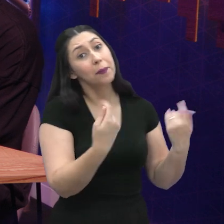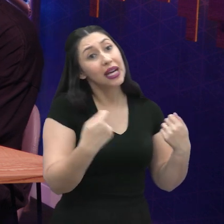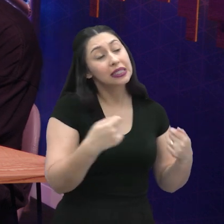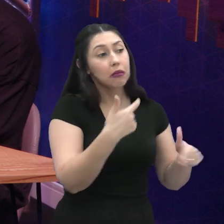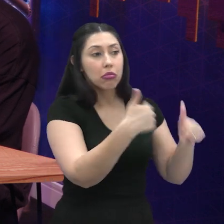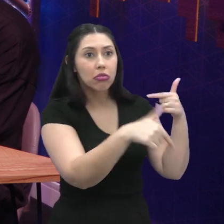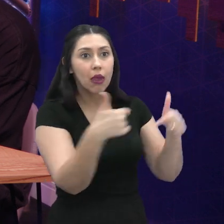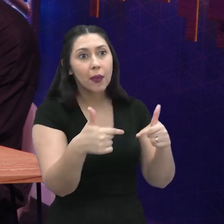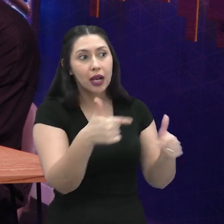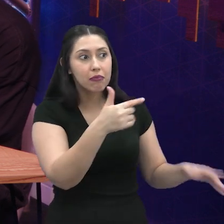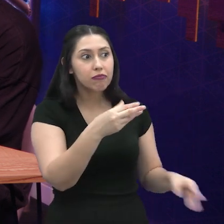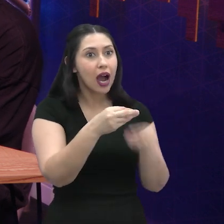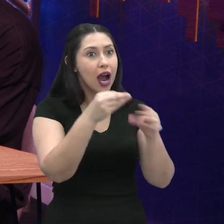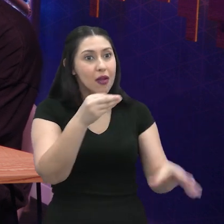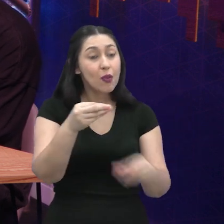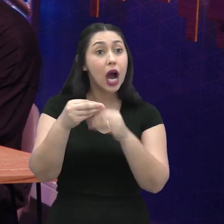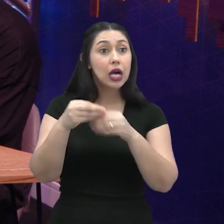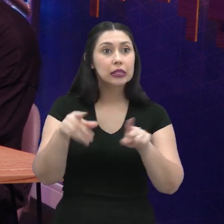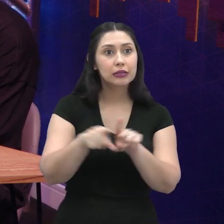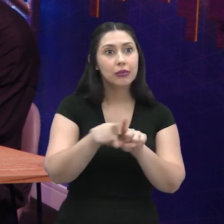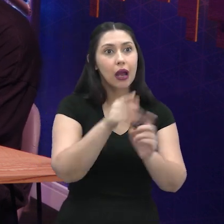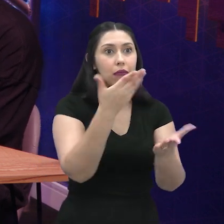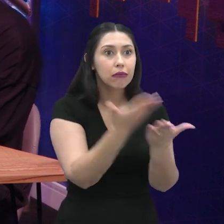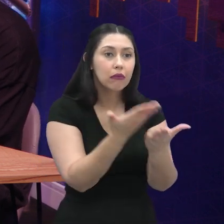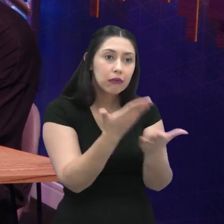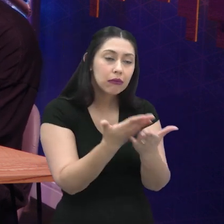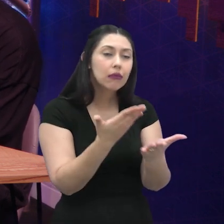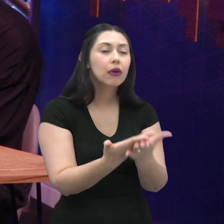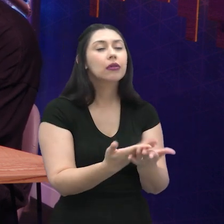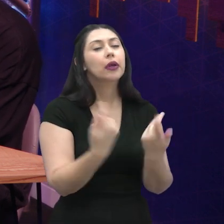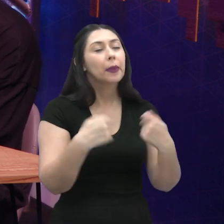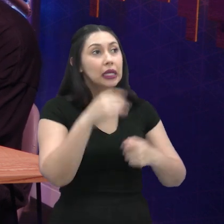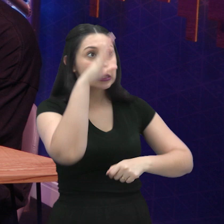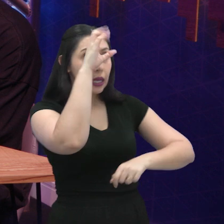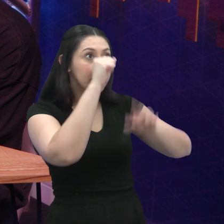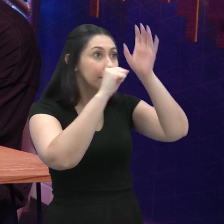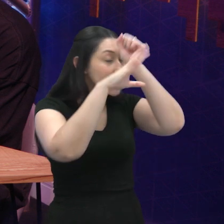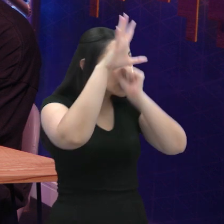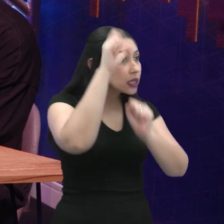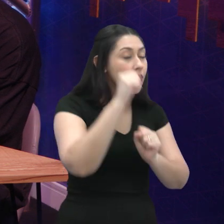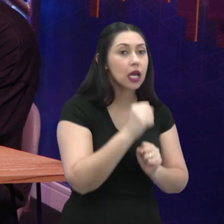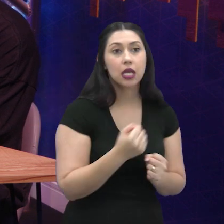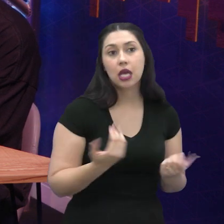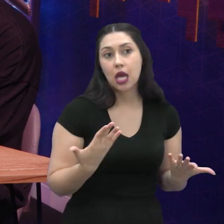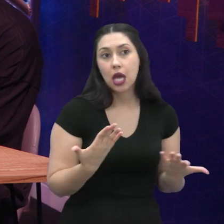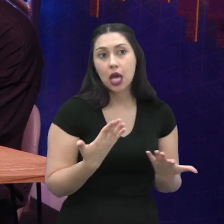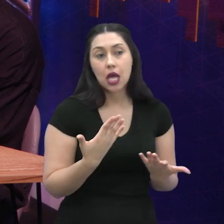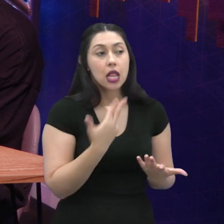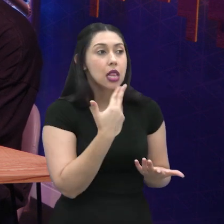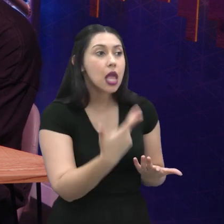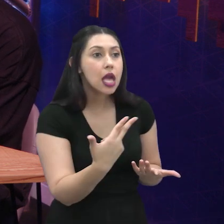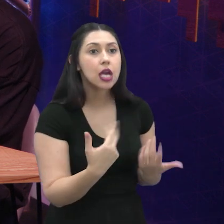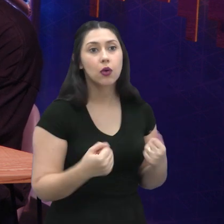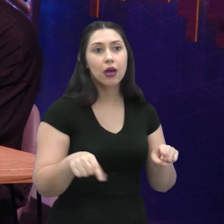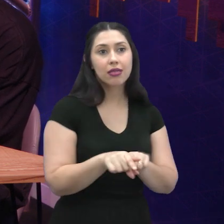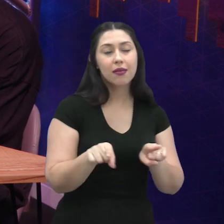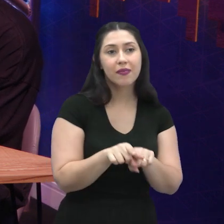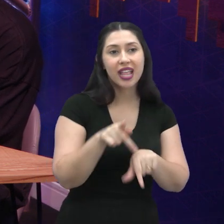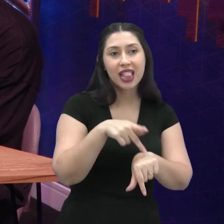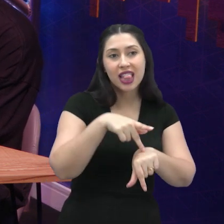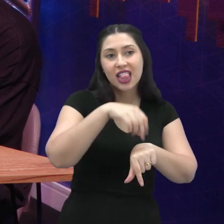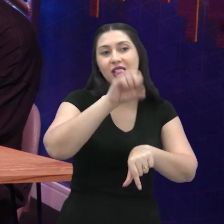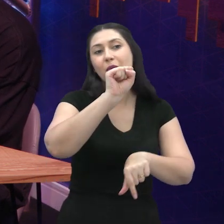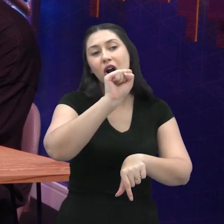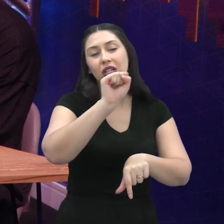né? Faz um freela, enfim, estuda. A gente sempre tem que aprender, né? Estuda uma nova língua, faz uma